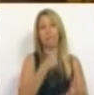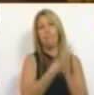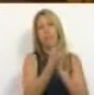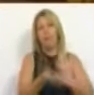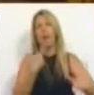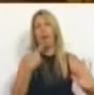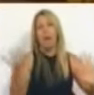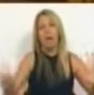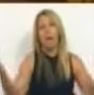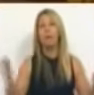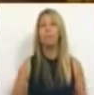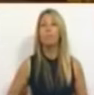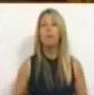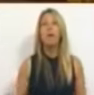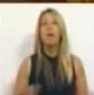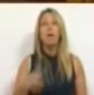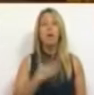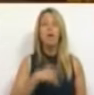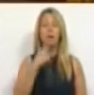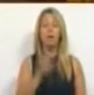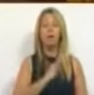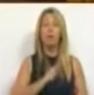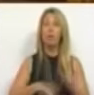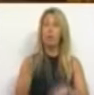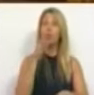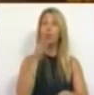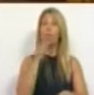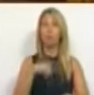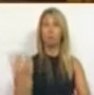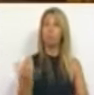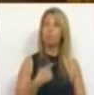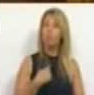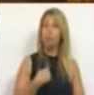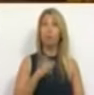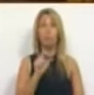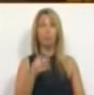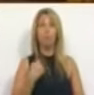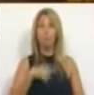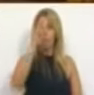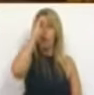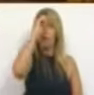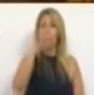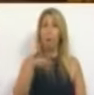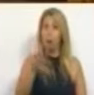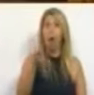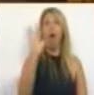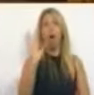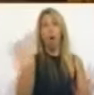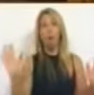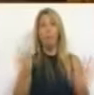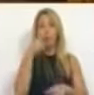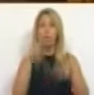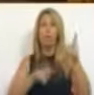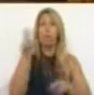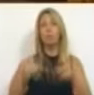Gostava também de dizer, Sr. Deputado André Silva, que nós no PCP respeitamos a opção dos consumidores, mas não esquecemos que este é um setor